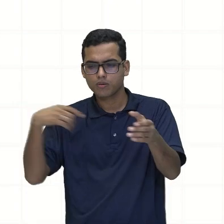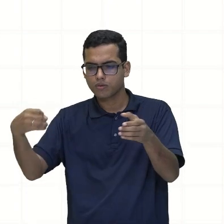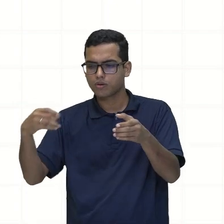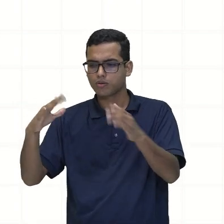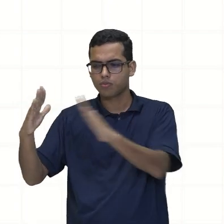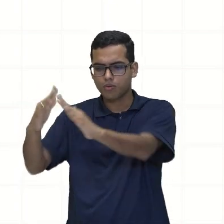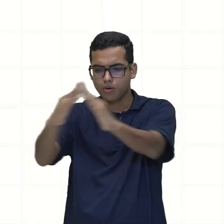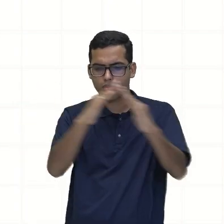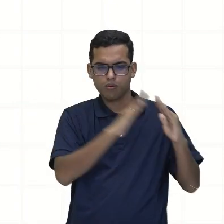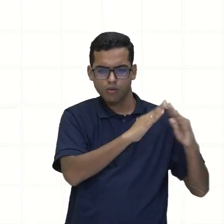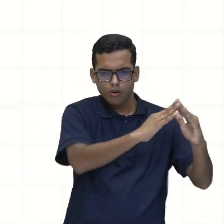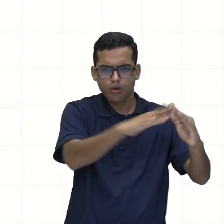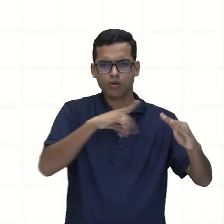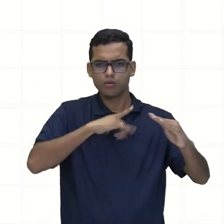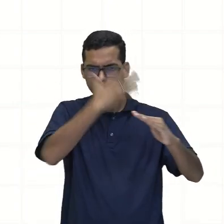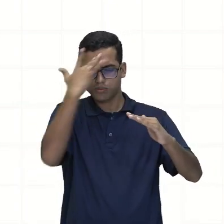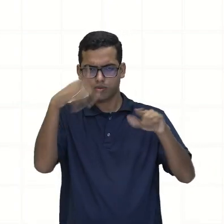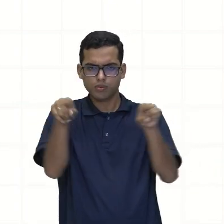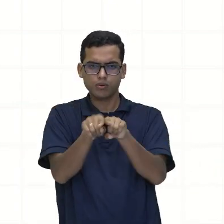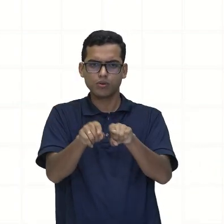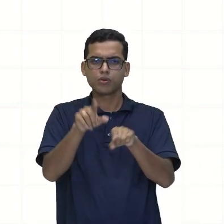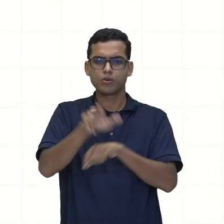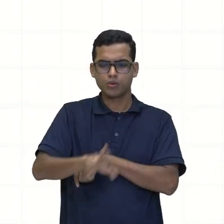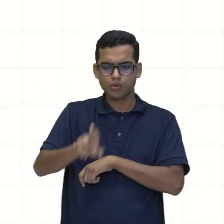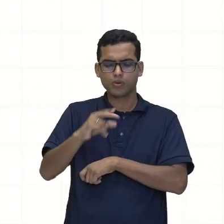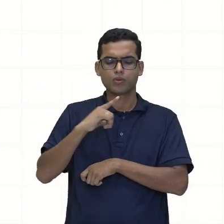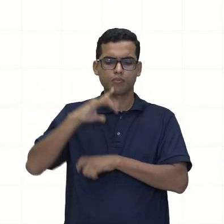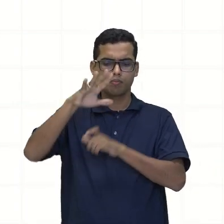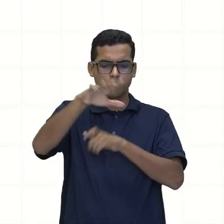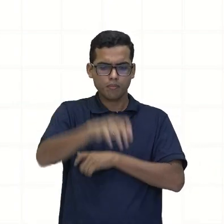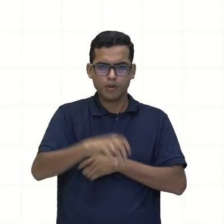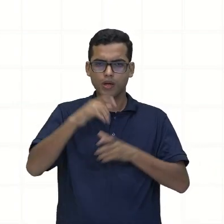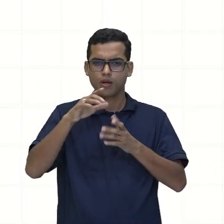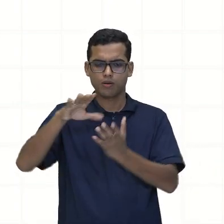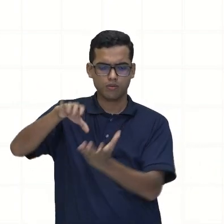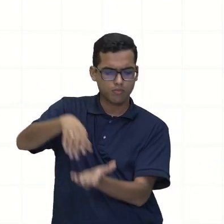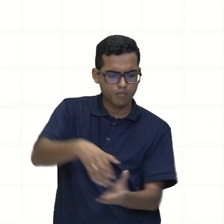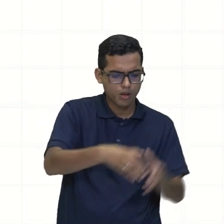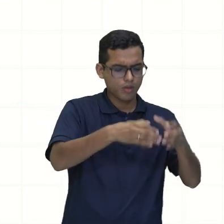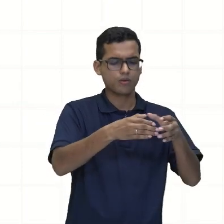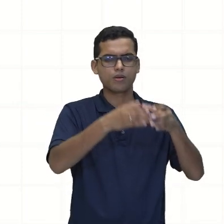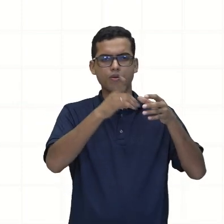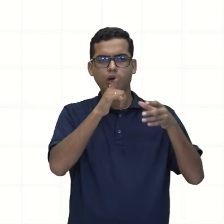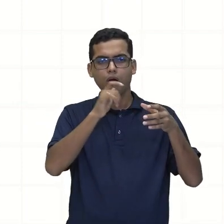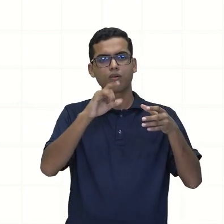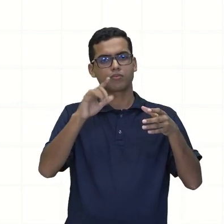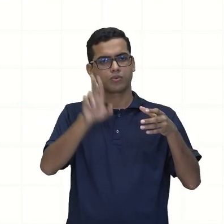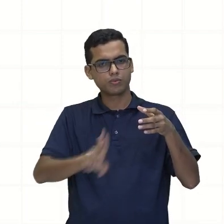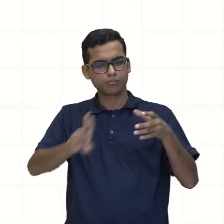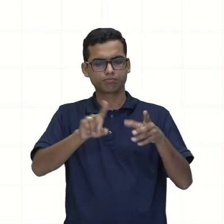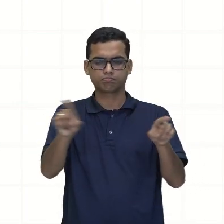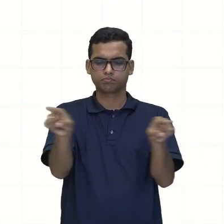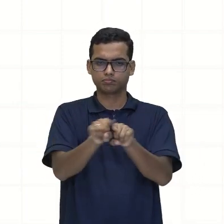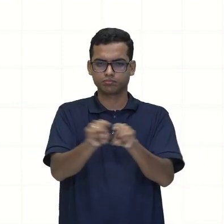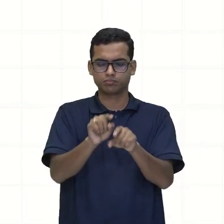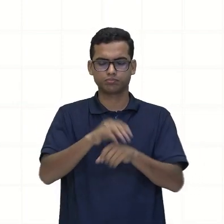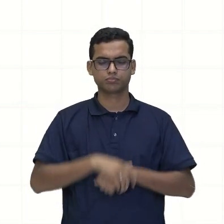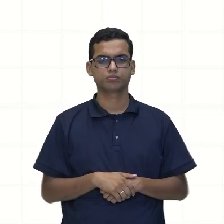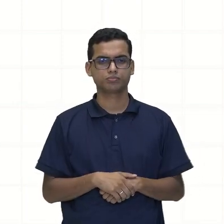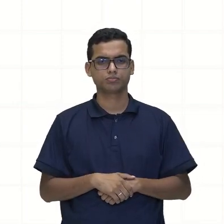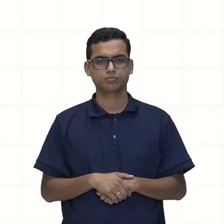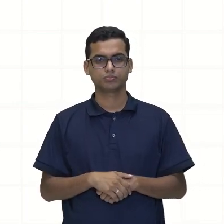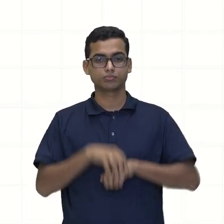esse abastecimento, né? Verifiquem, observem que a rede geral, o abastecimento de água